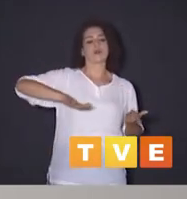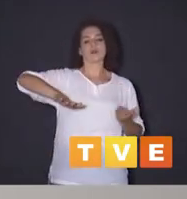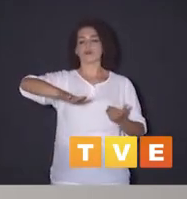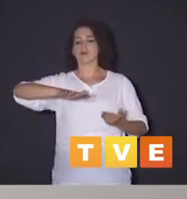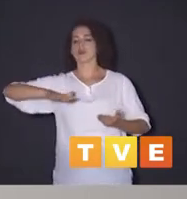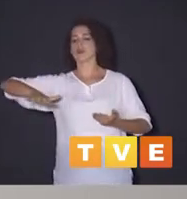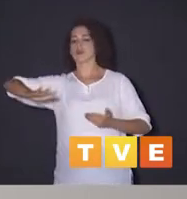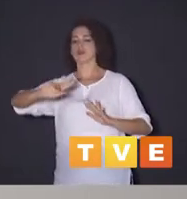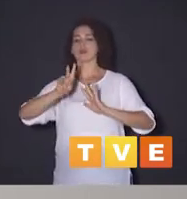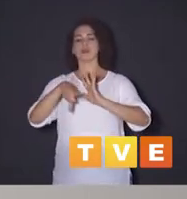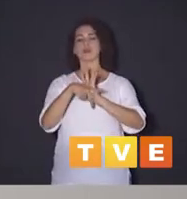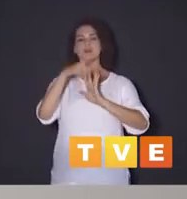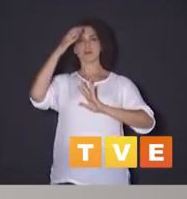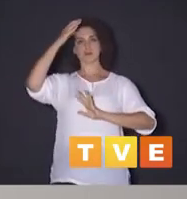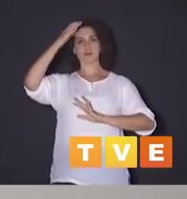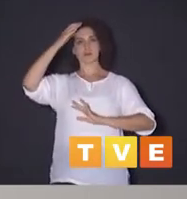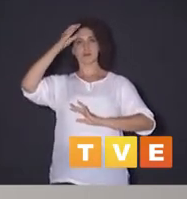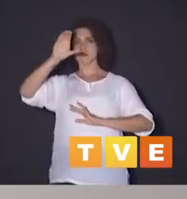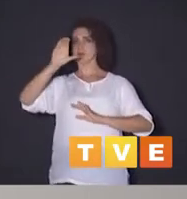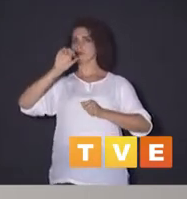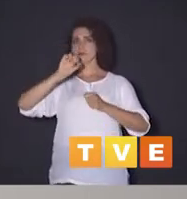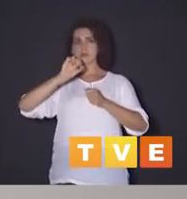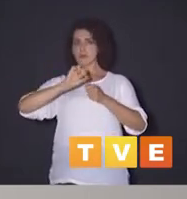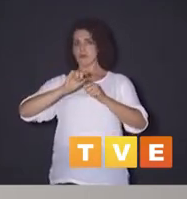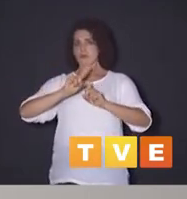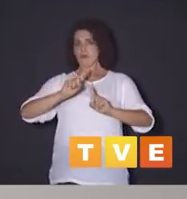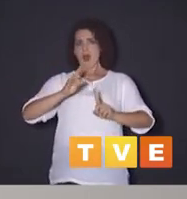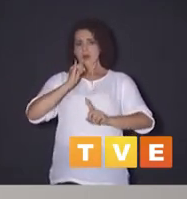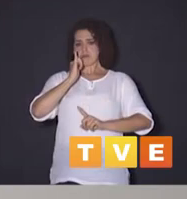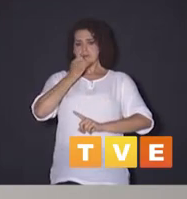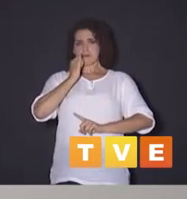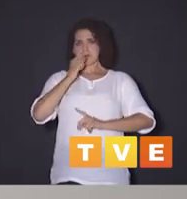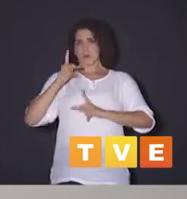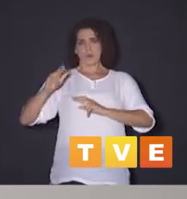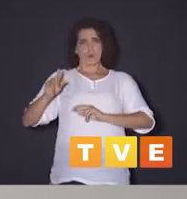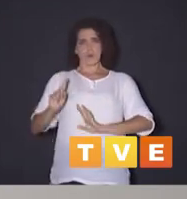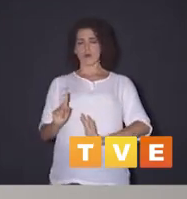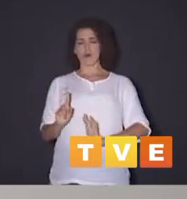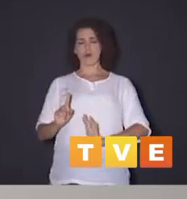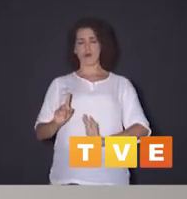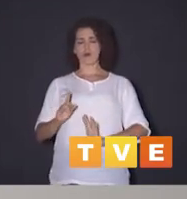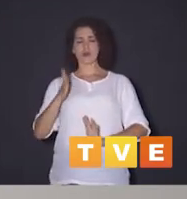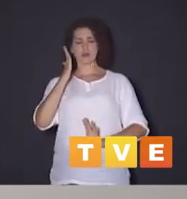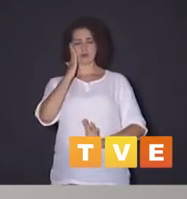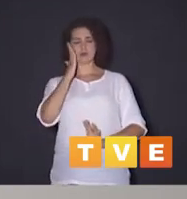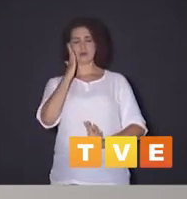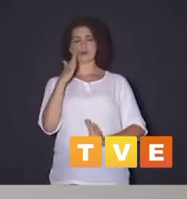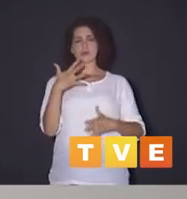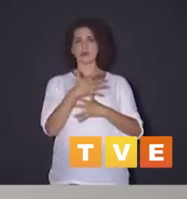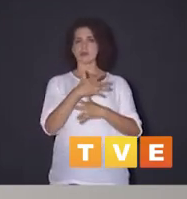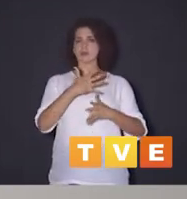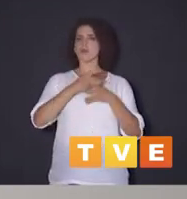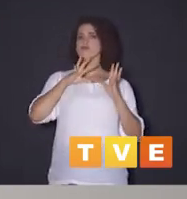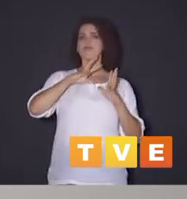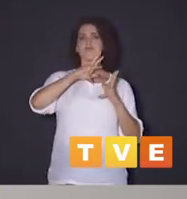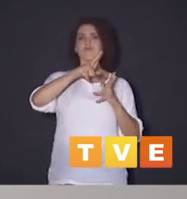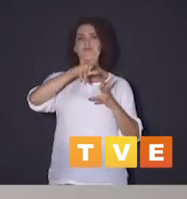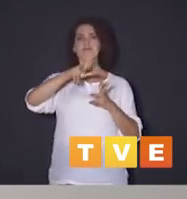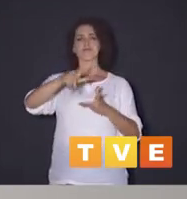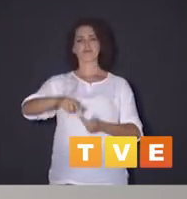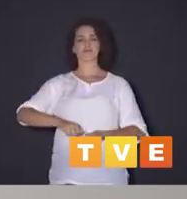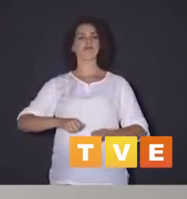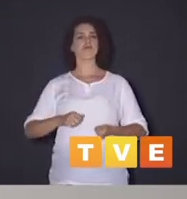e você não faz essa discurso nós sabemos cidades no mundo inteiro né que cima